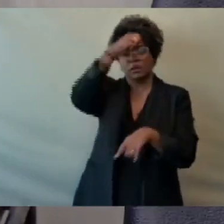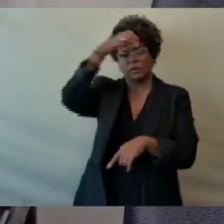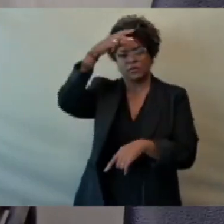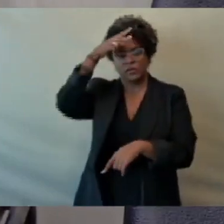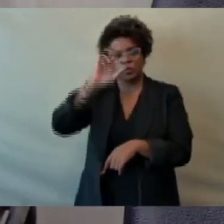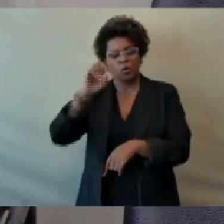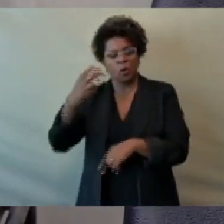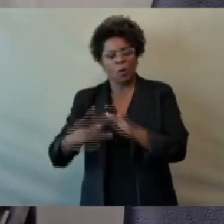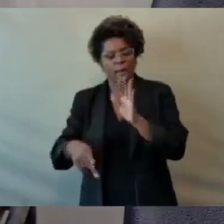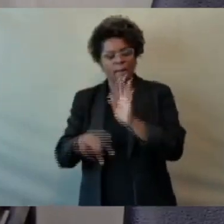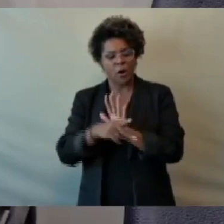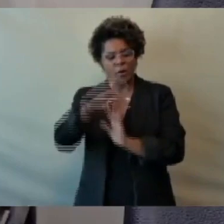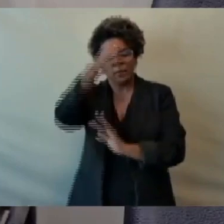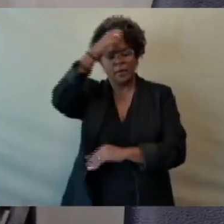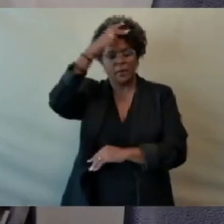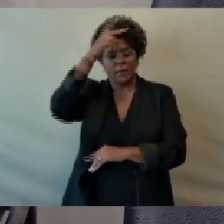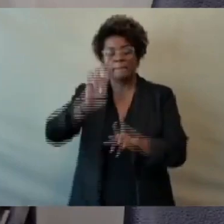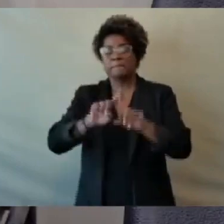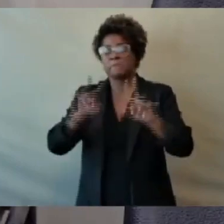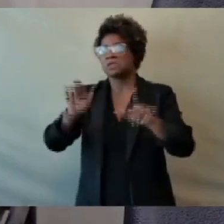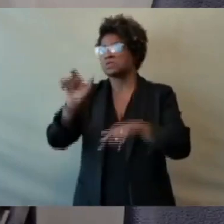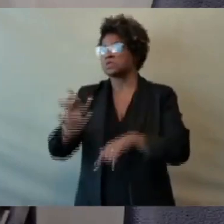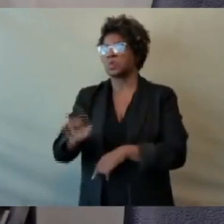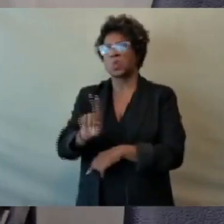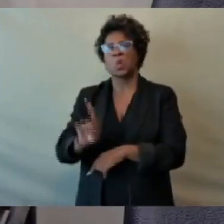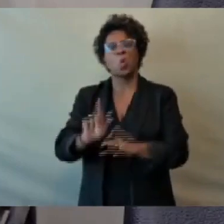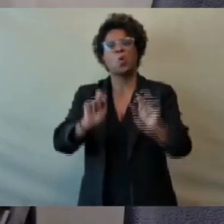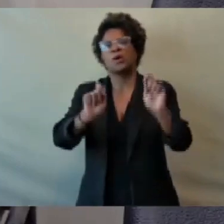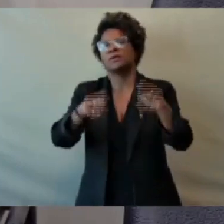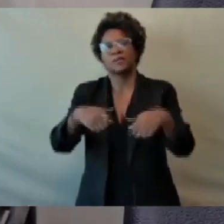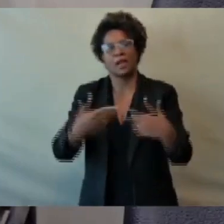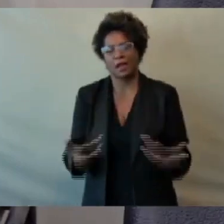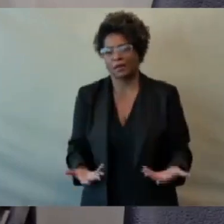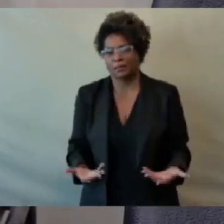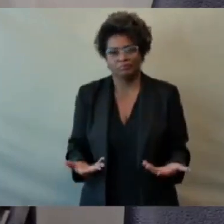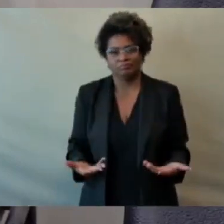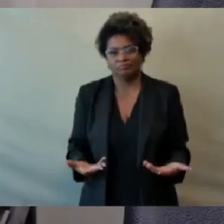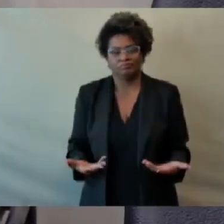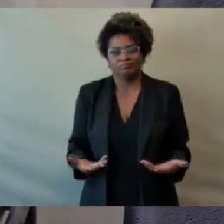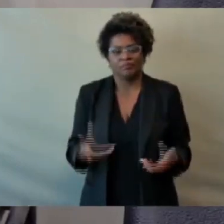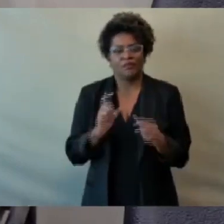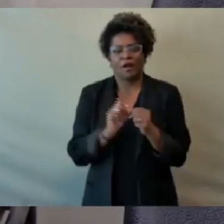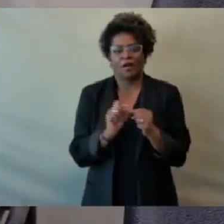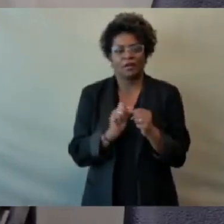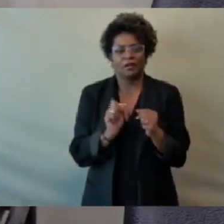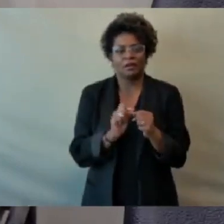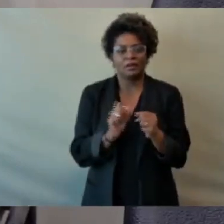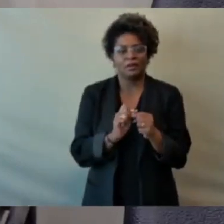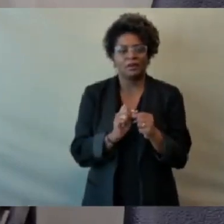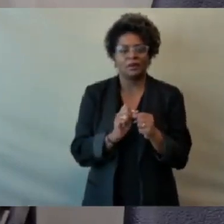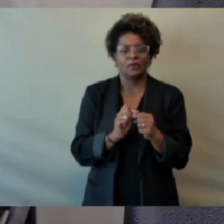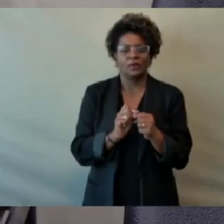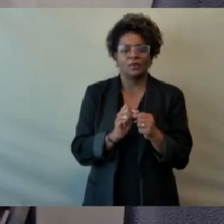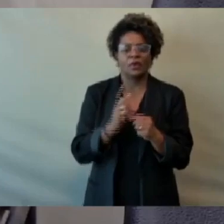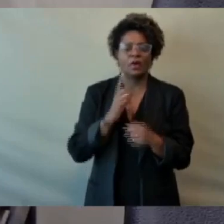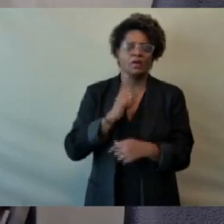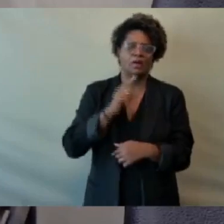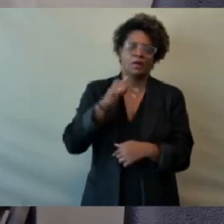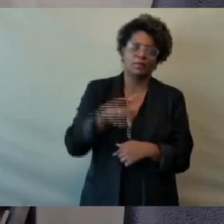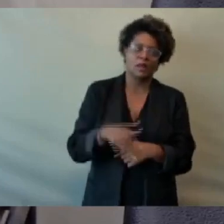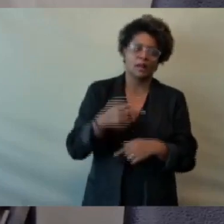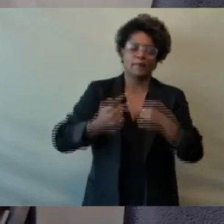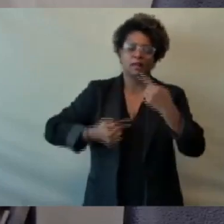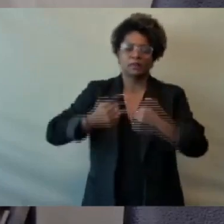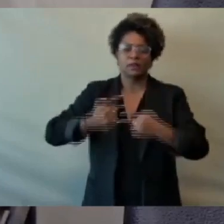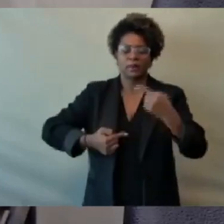pessoa também não consegue, a pessoa próxima daquele local também não consegue estar lá. Mas está aqui para fazer um debate rico com a gente, todas essas